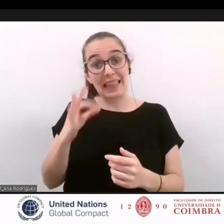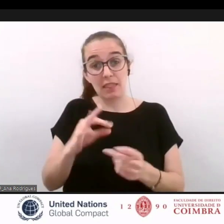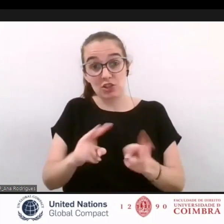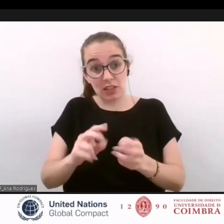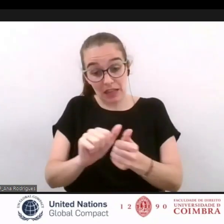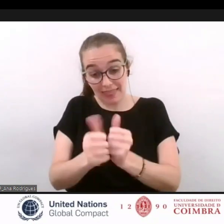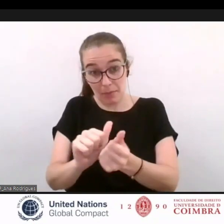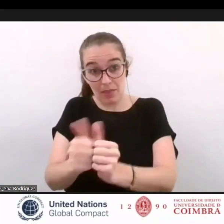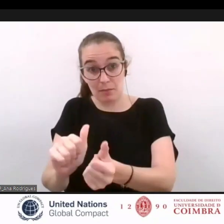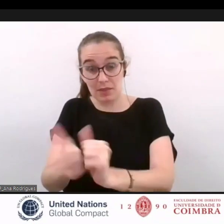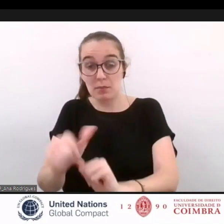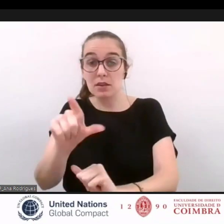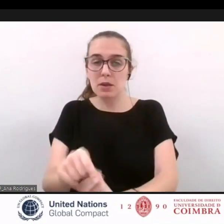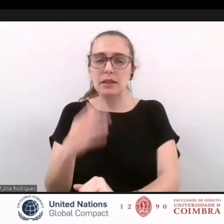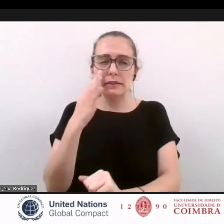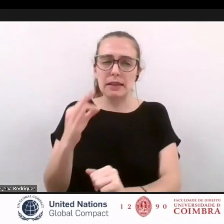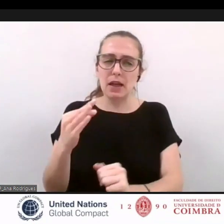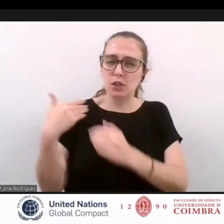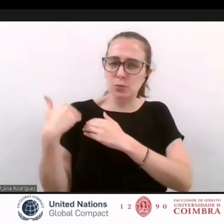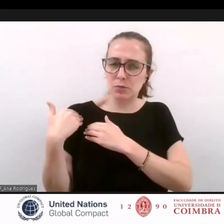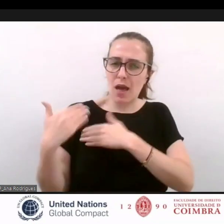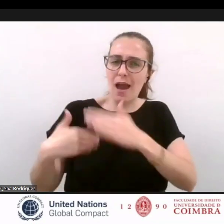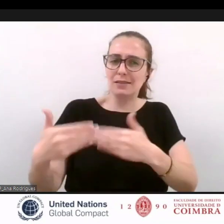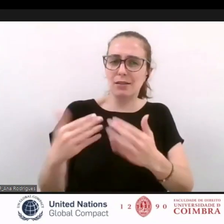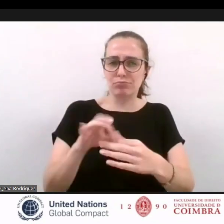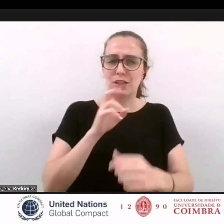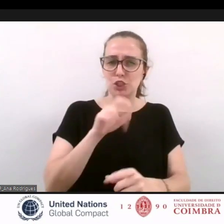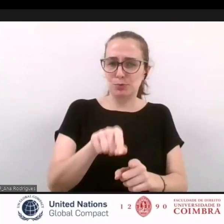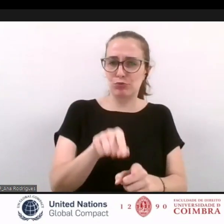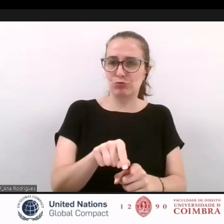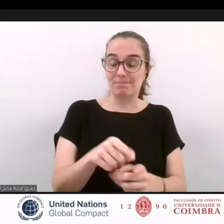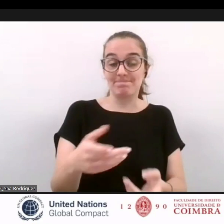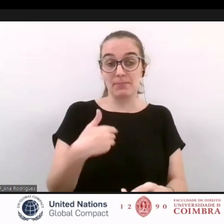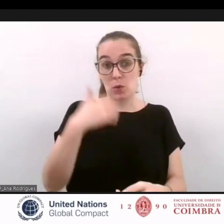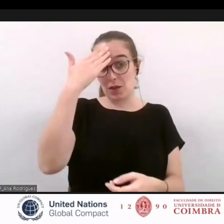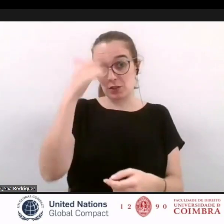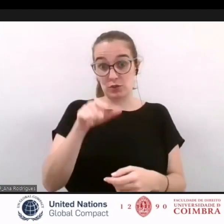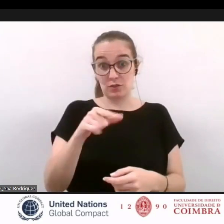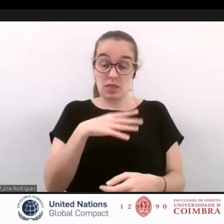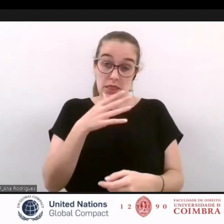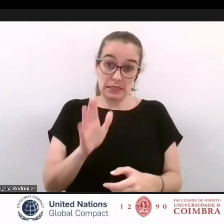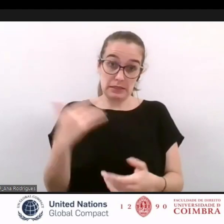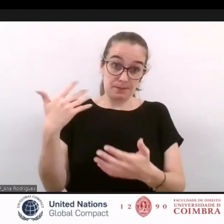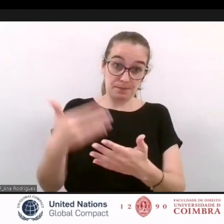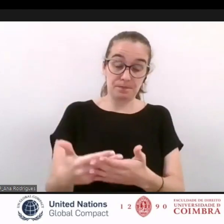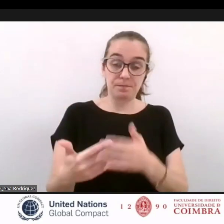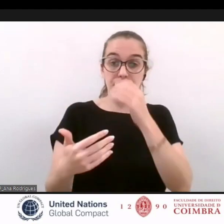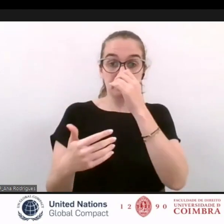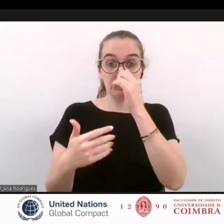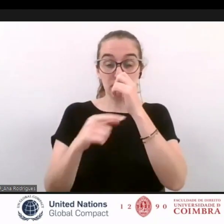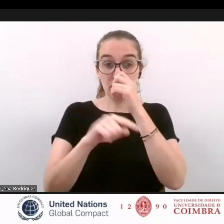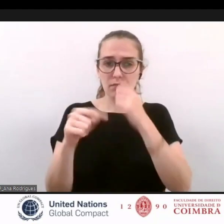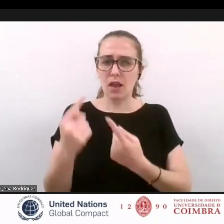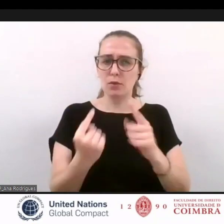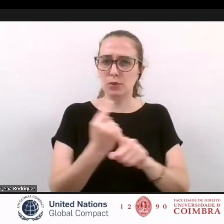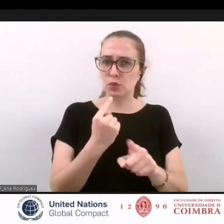e promover a responsabilidade e a ação na resposta. Portanto, parece-nos, no fundo, como disse, toco em algumas das coisas que